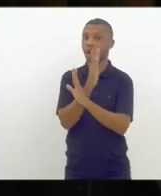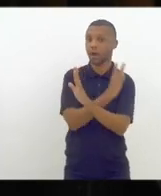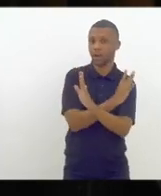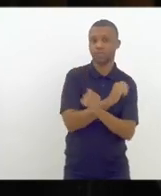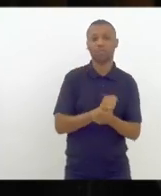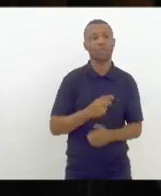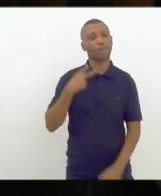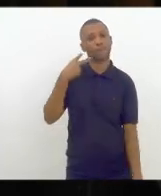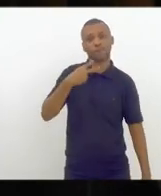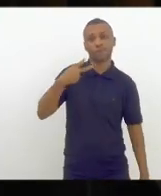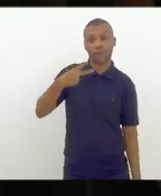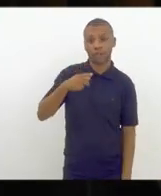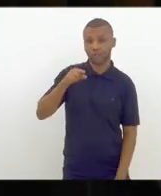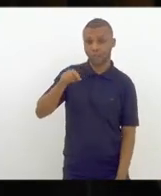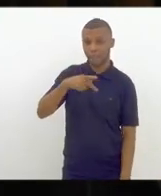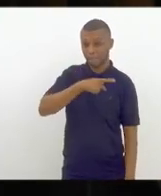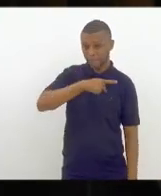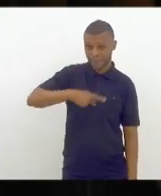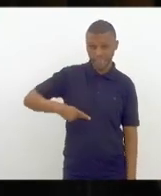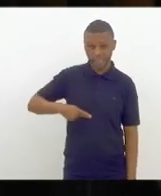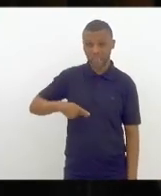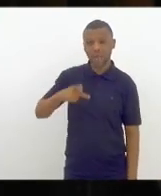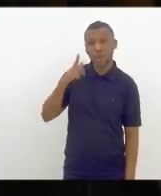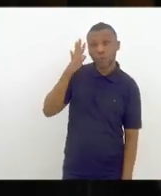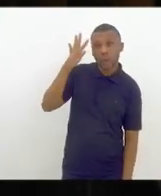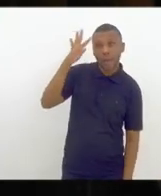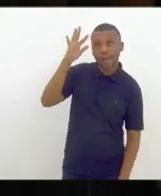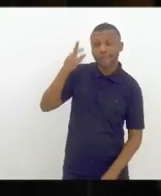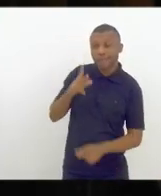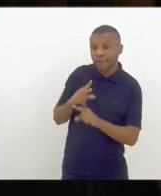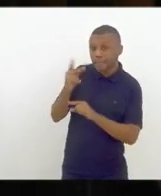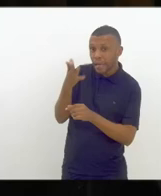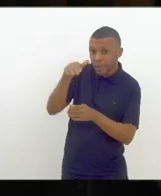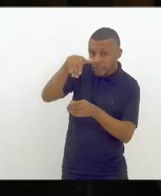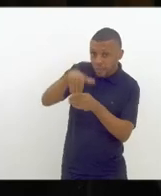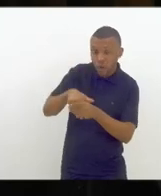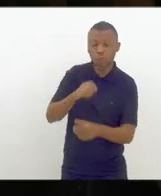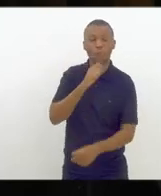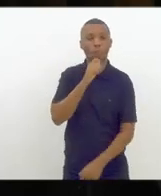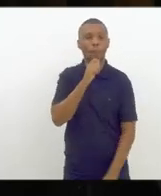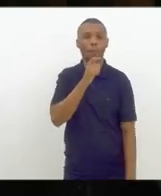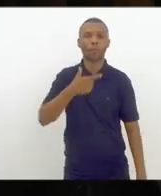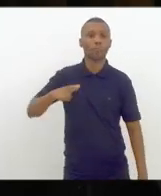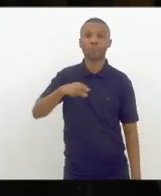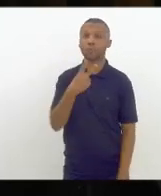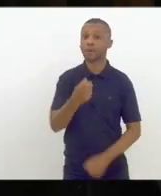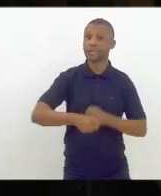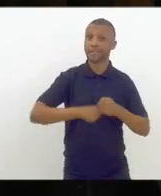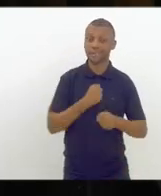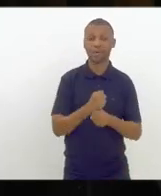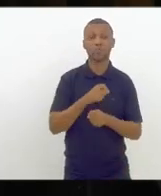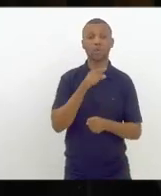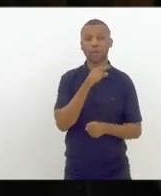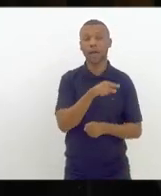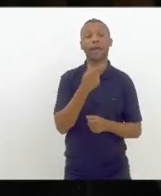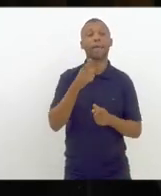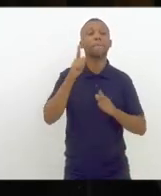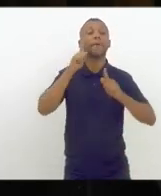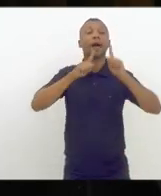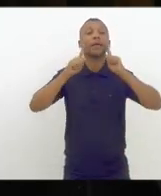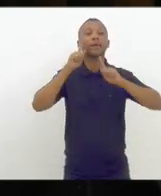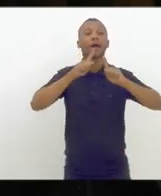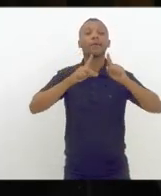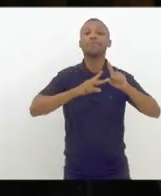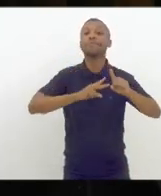O presidente nem sonhava em ser presidente da República. Eu fui vereador por 2 anos no município de Maricá, o